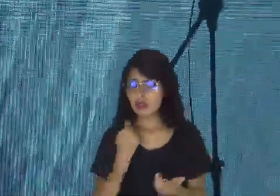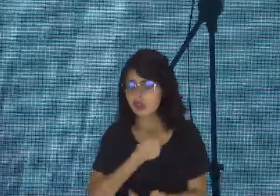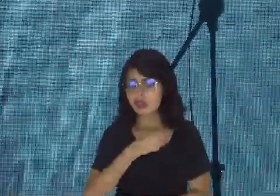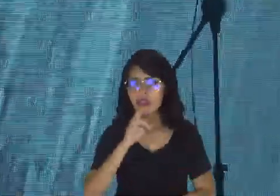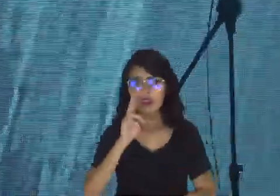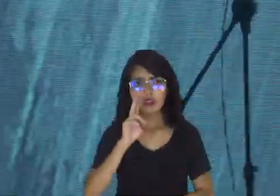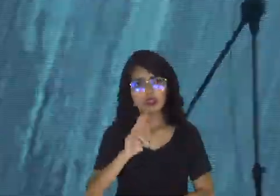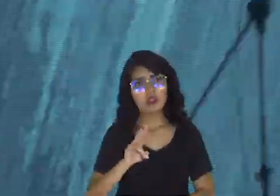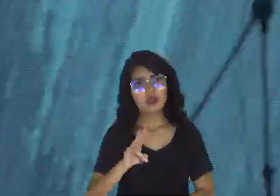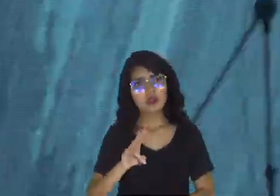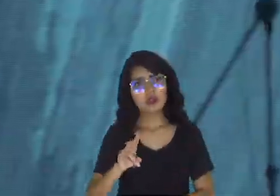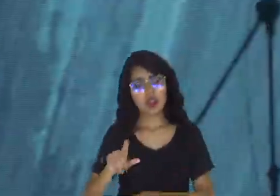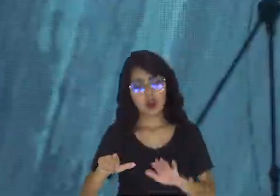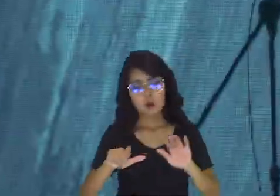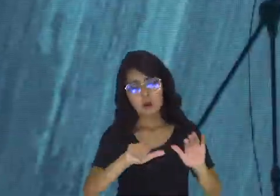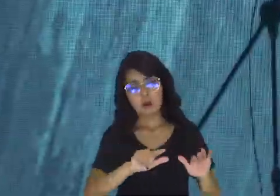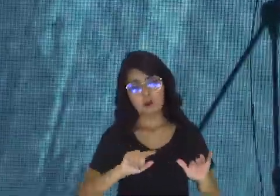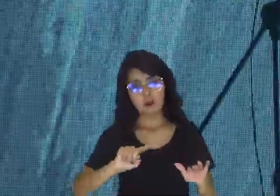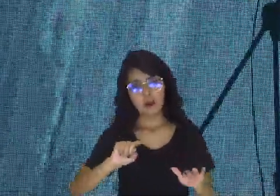nessa primeira semana,